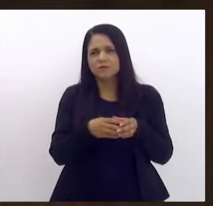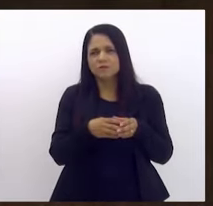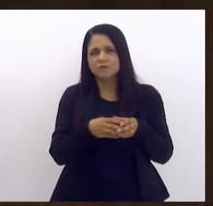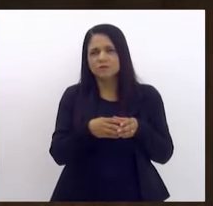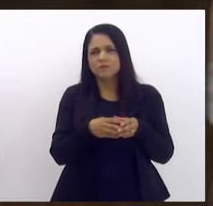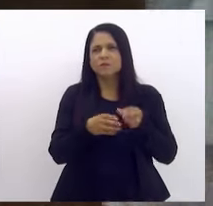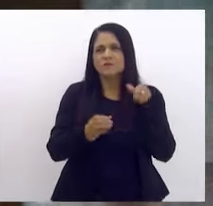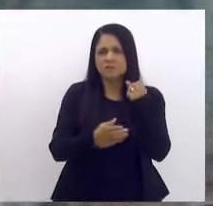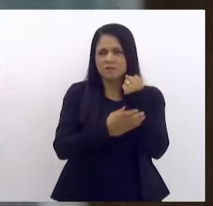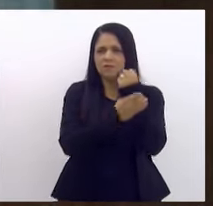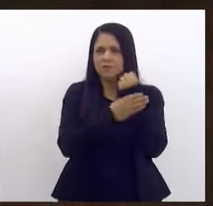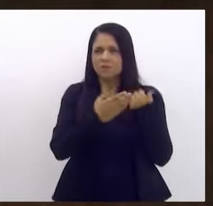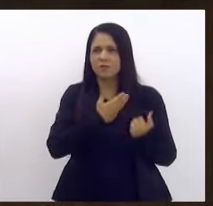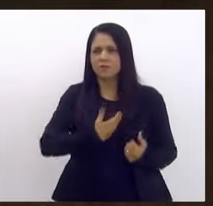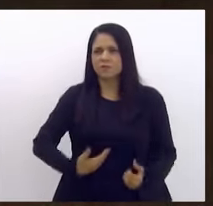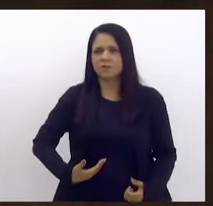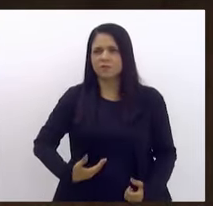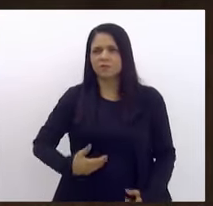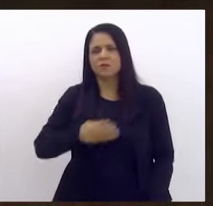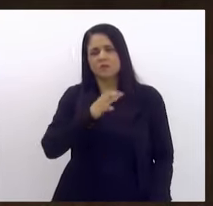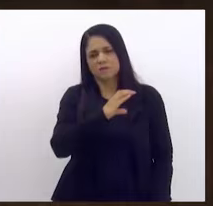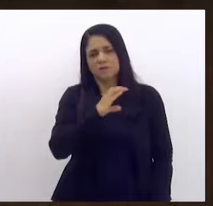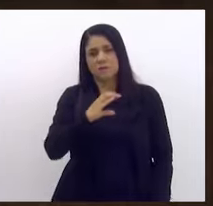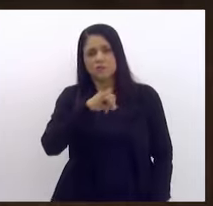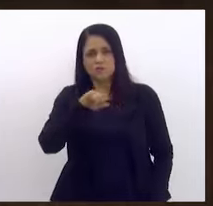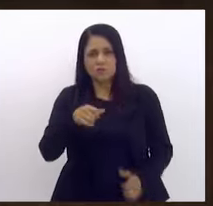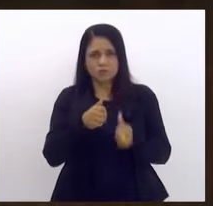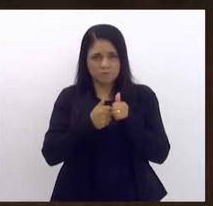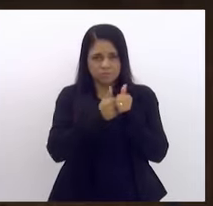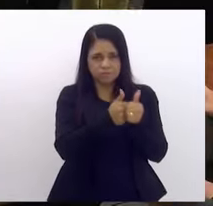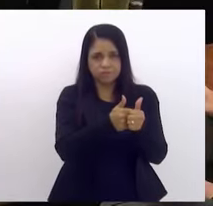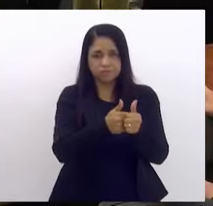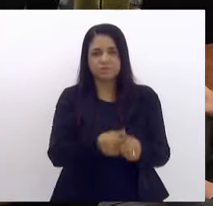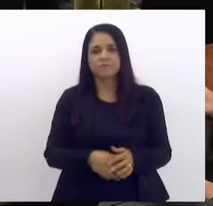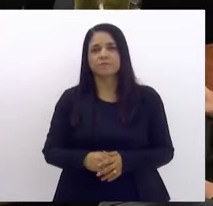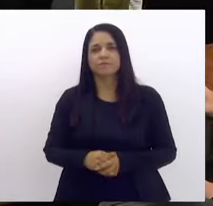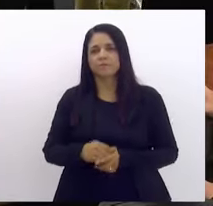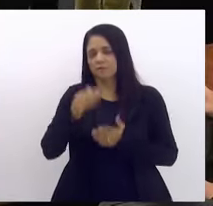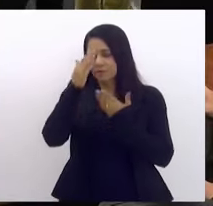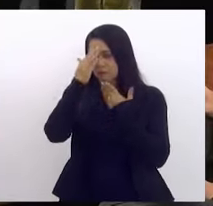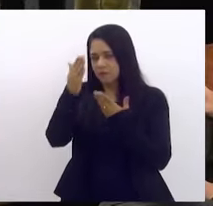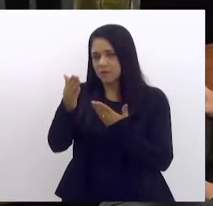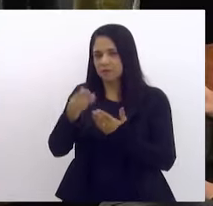Segurança Pública. Segurança Pública, acompanha a CCJ, presidente. Acompanha a CCJ. Obrigado.